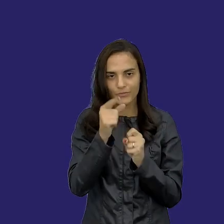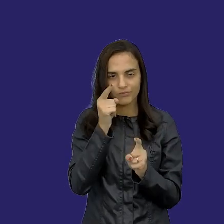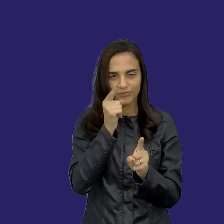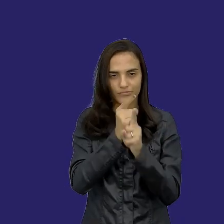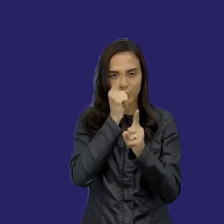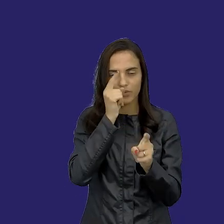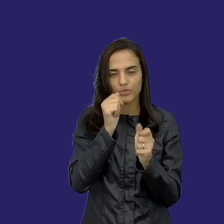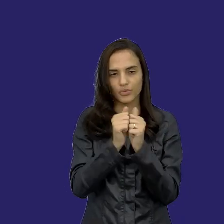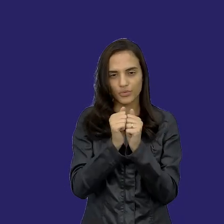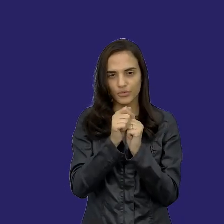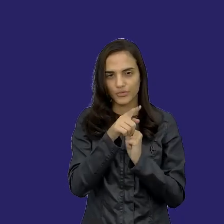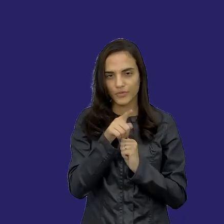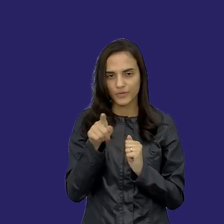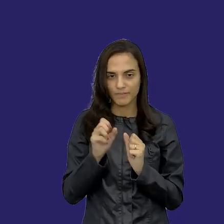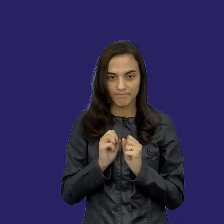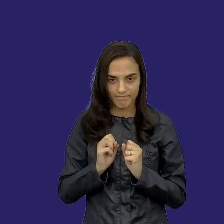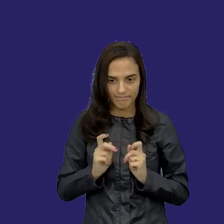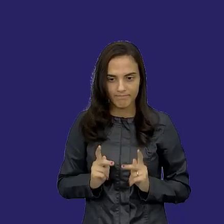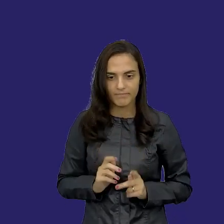com vocês hoje, tá bom?